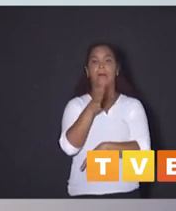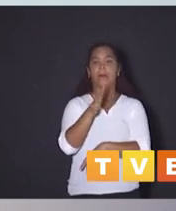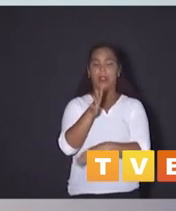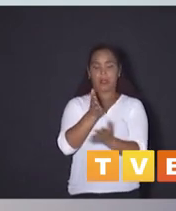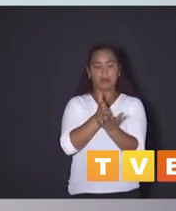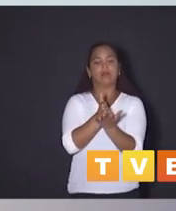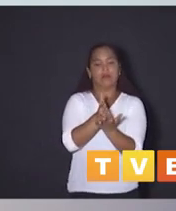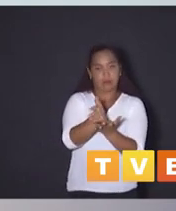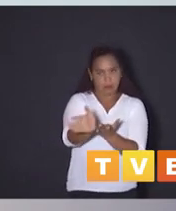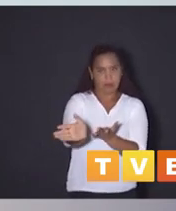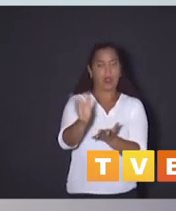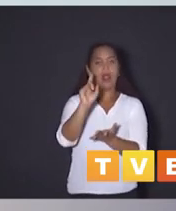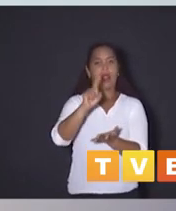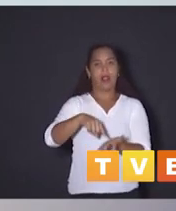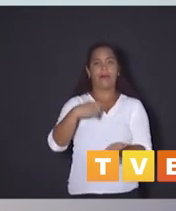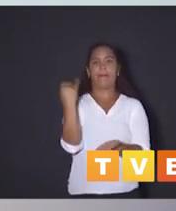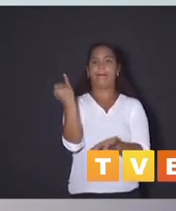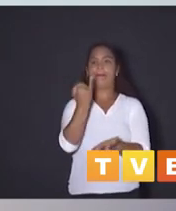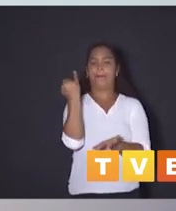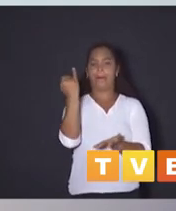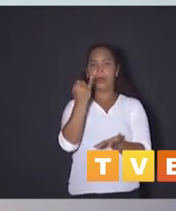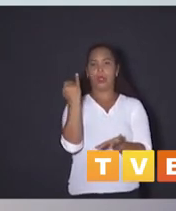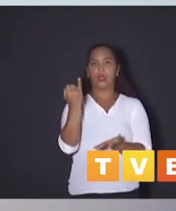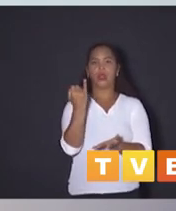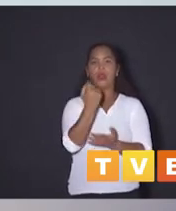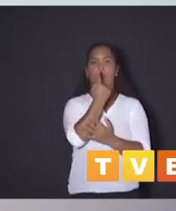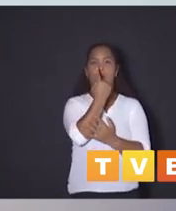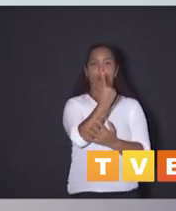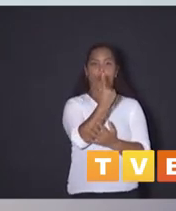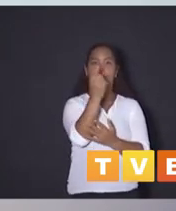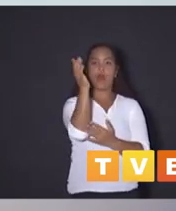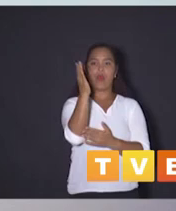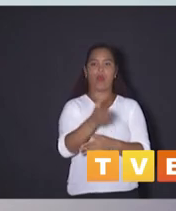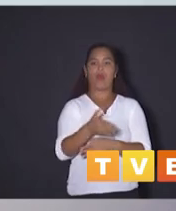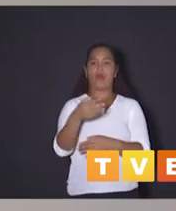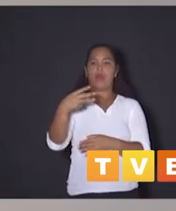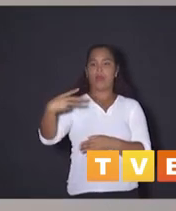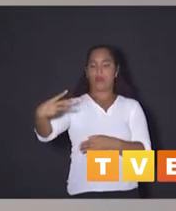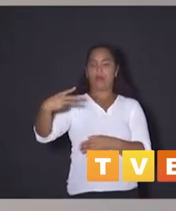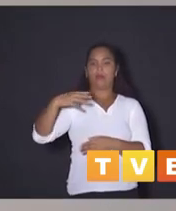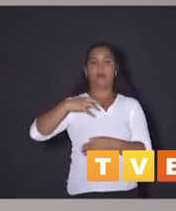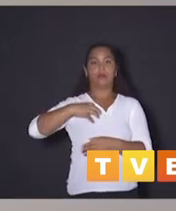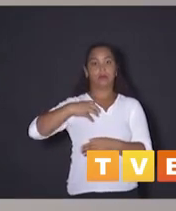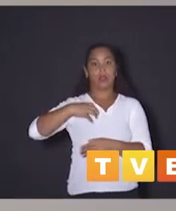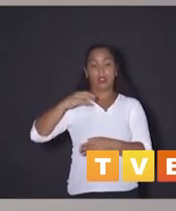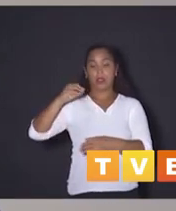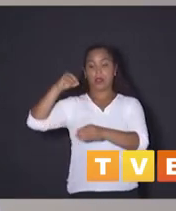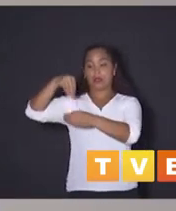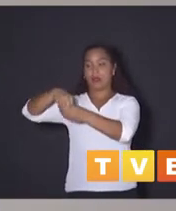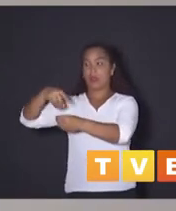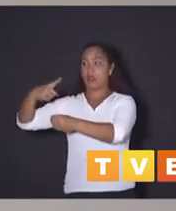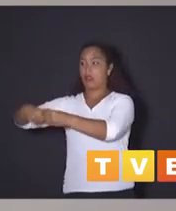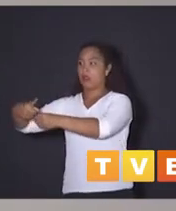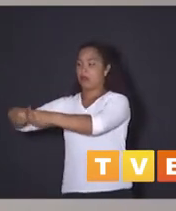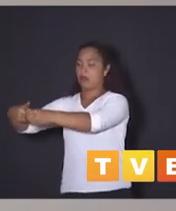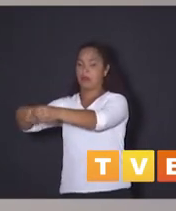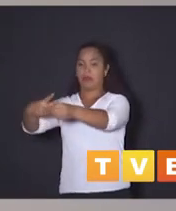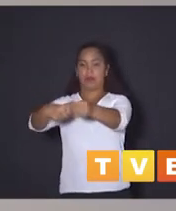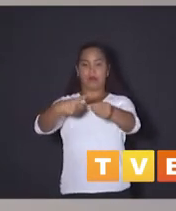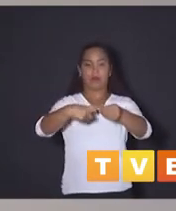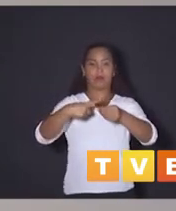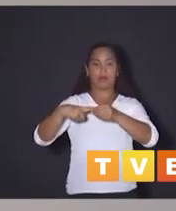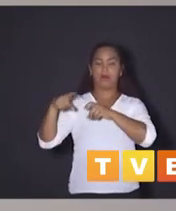social importante é um segmento social de quase o texto da população baiana vive no meio rural e produz o alimento que a